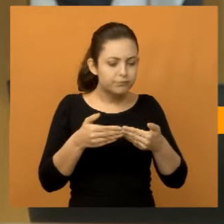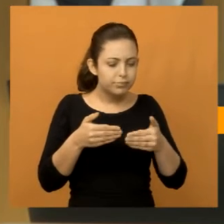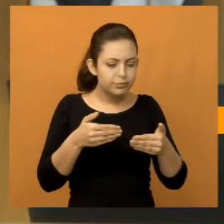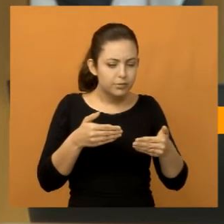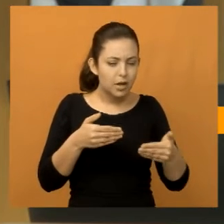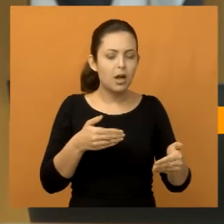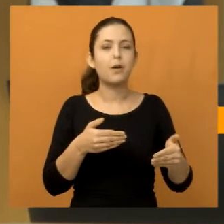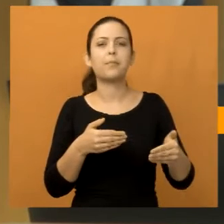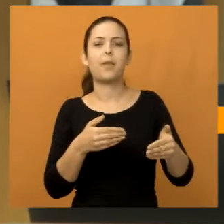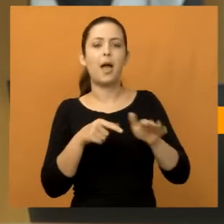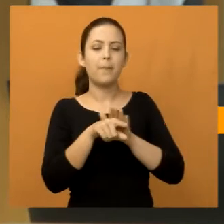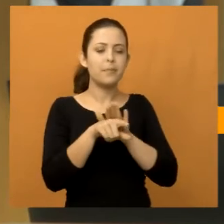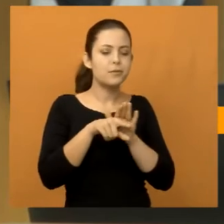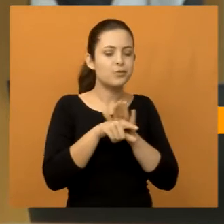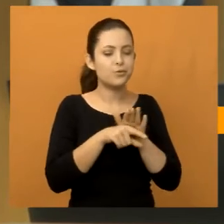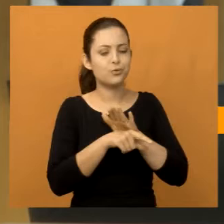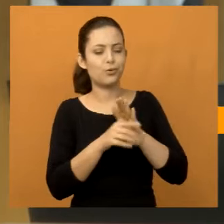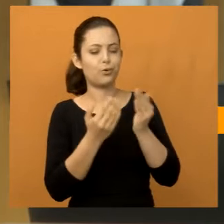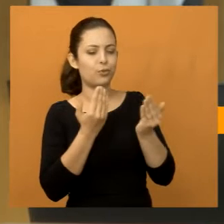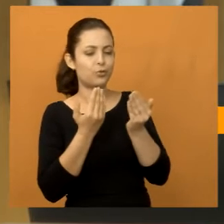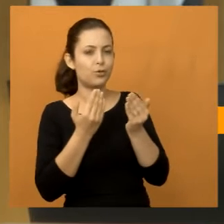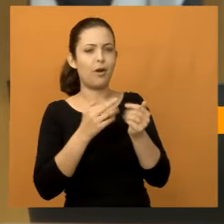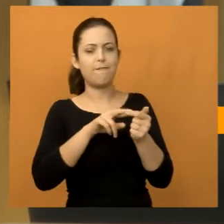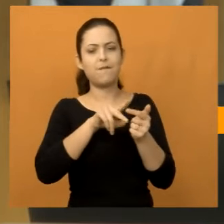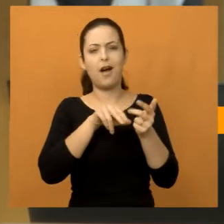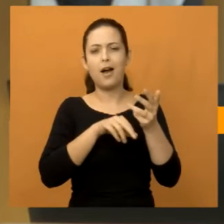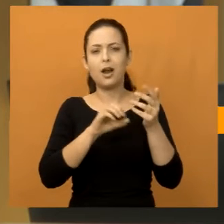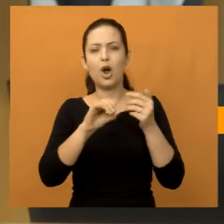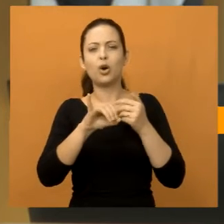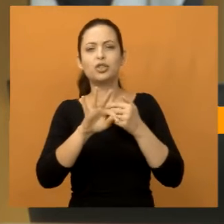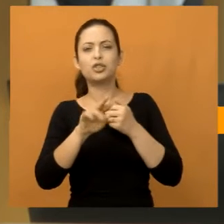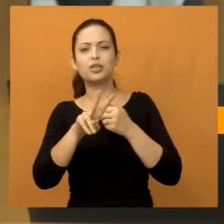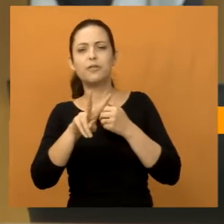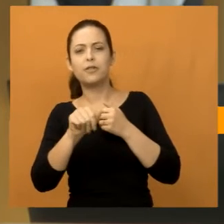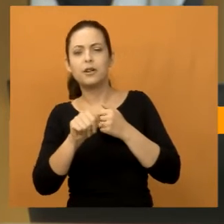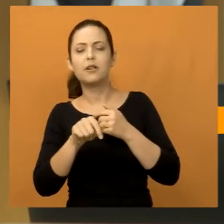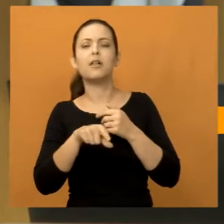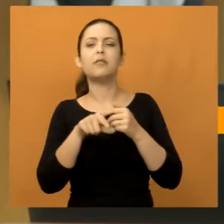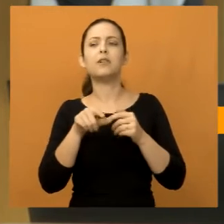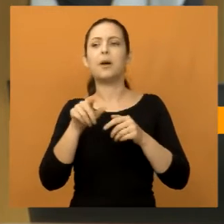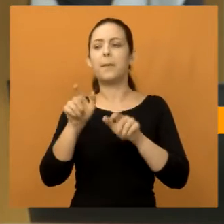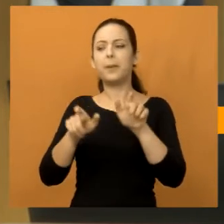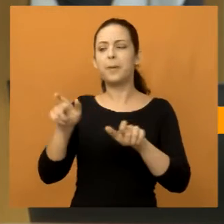aí as oitivas, foi várias oitivas aí, ouvindo as pessoas aí